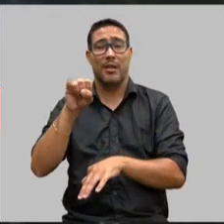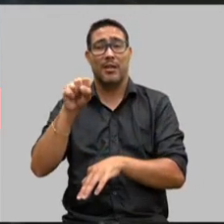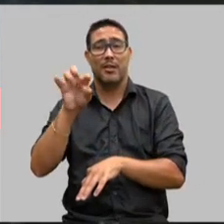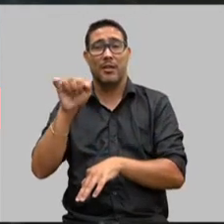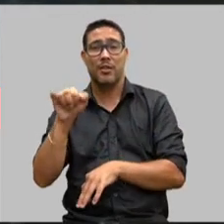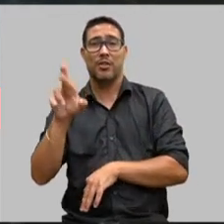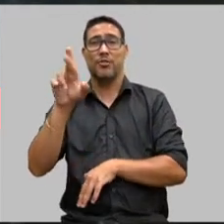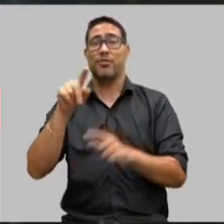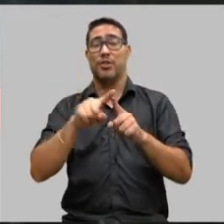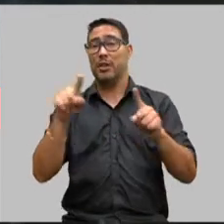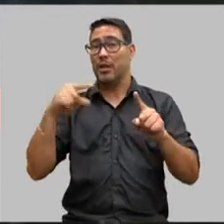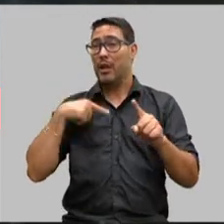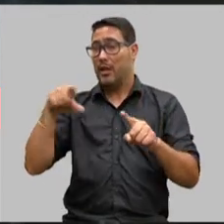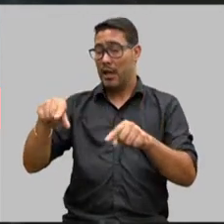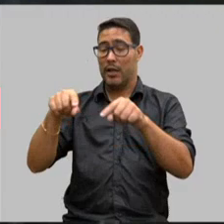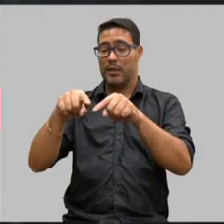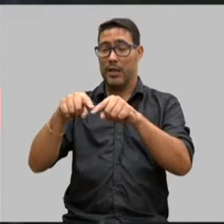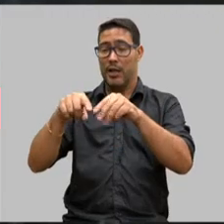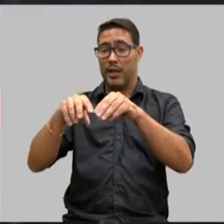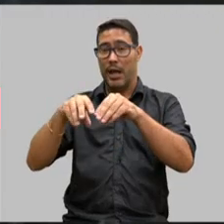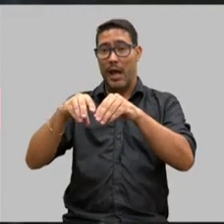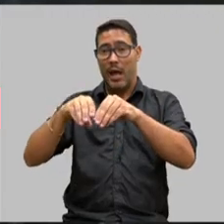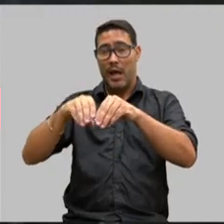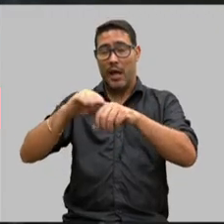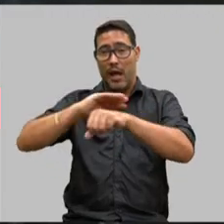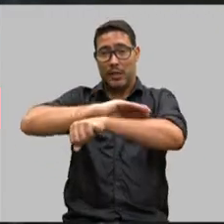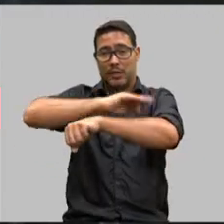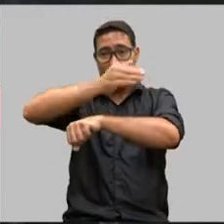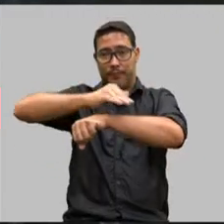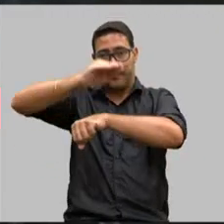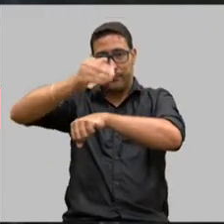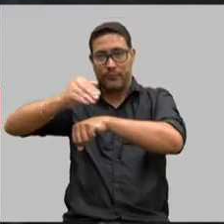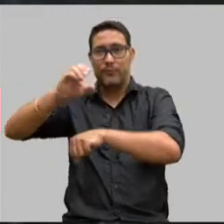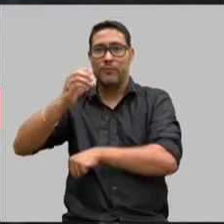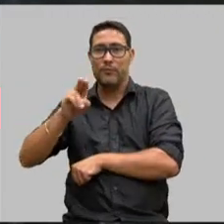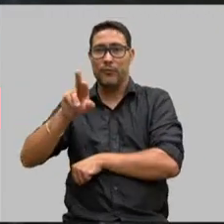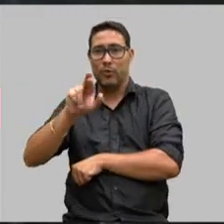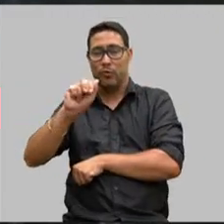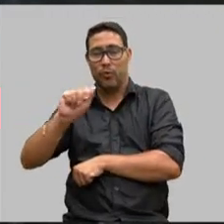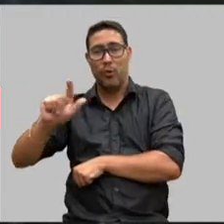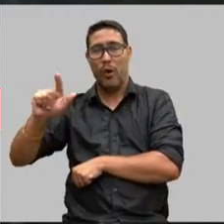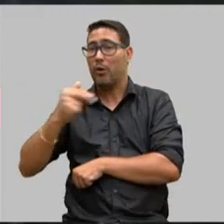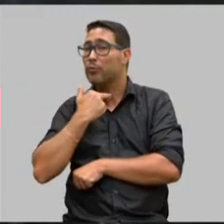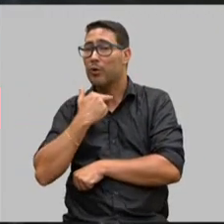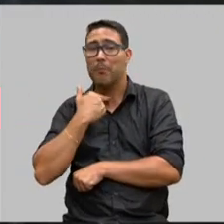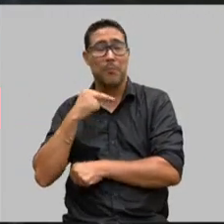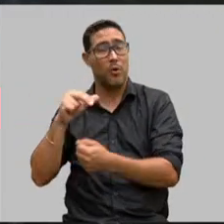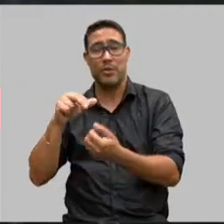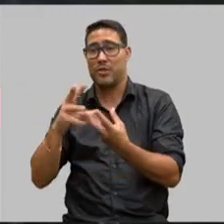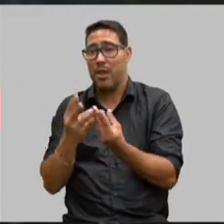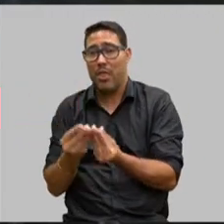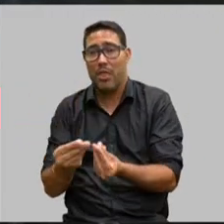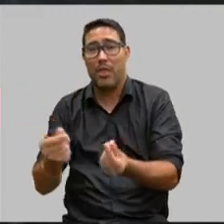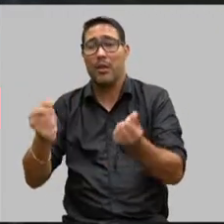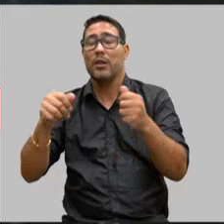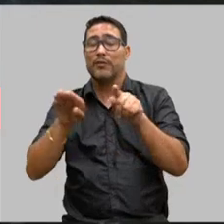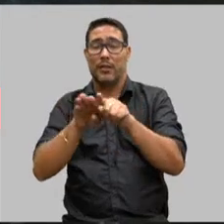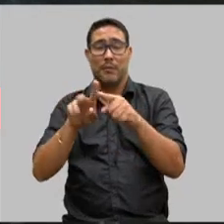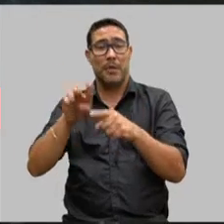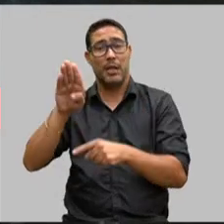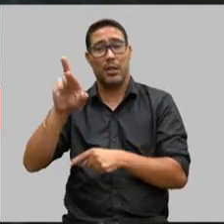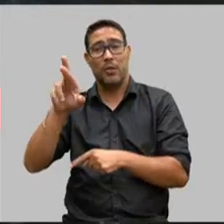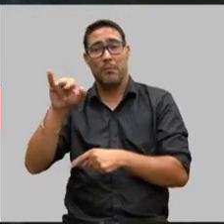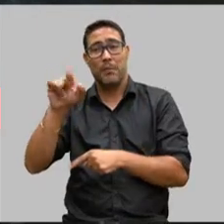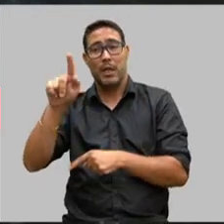não pode ser destruída, o que ainda resta dela. De que minerar a Serra do Brigadeiro coloca